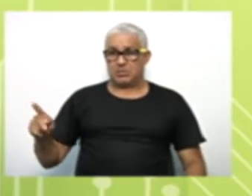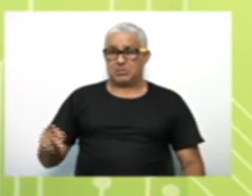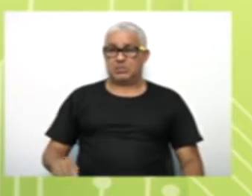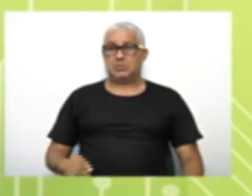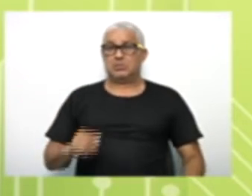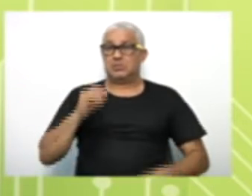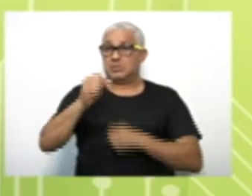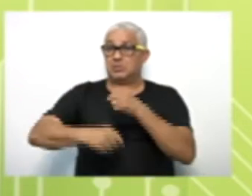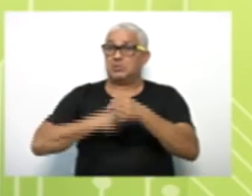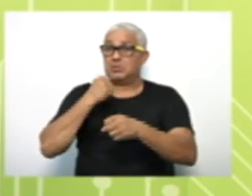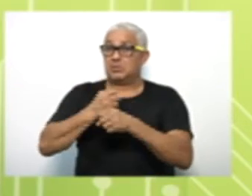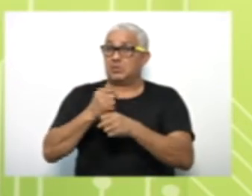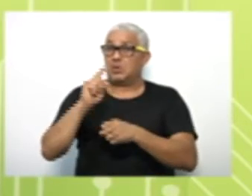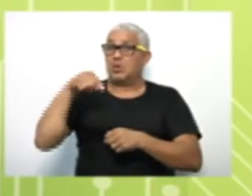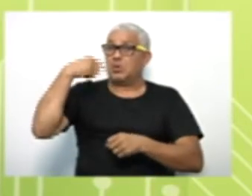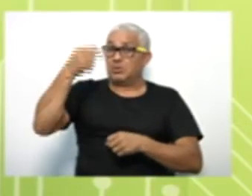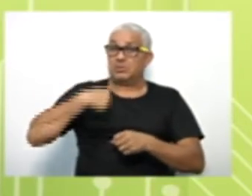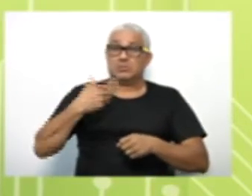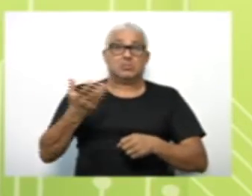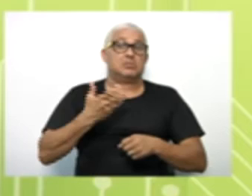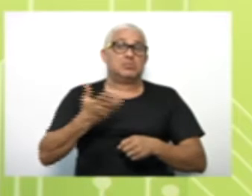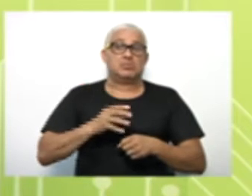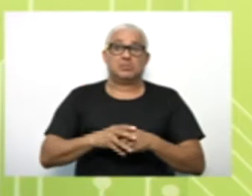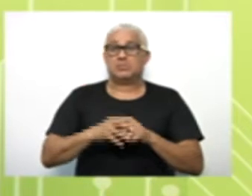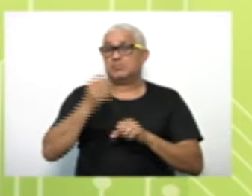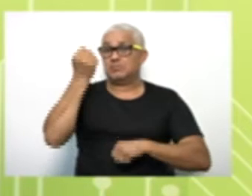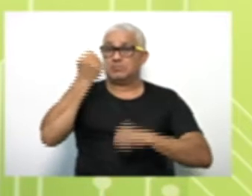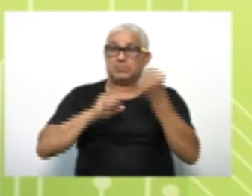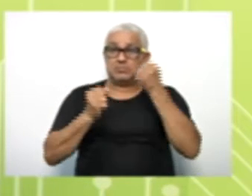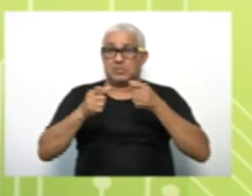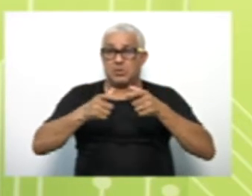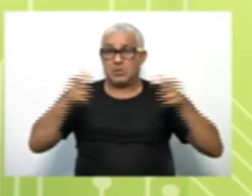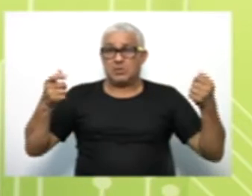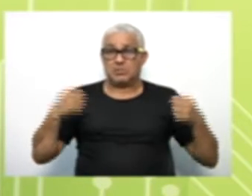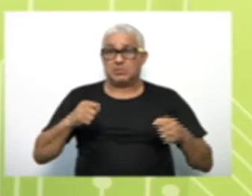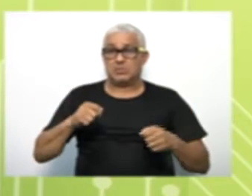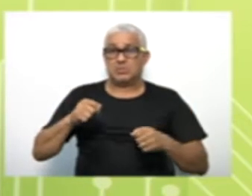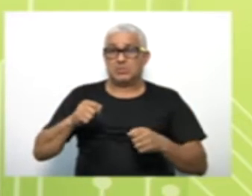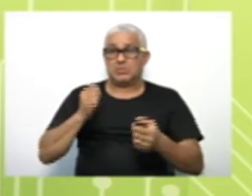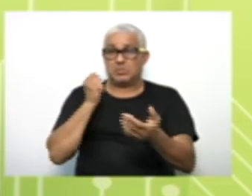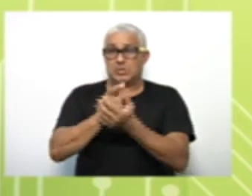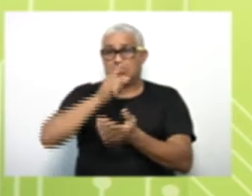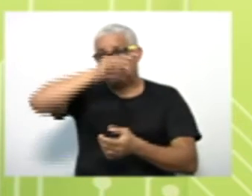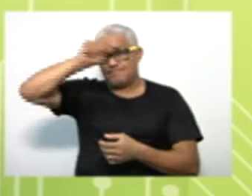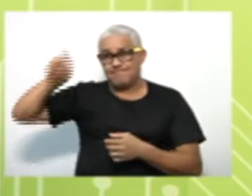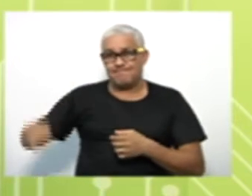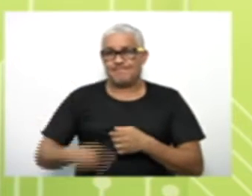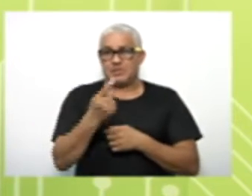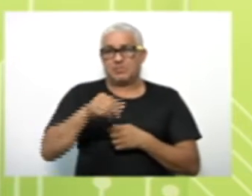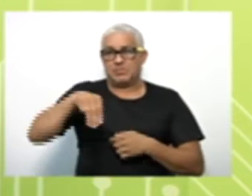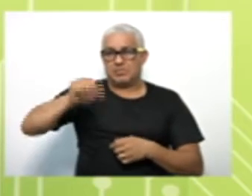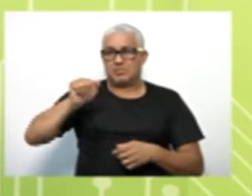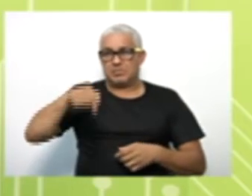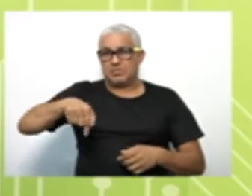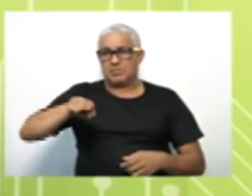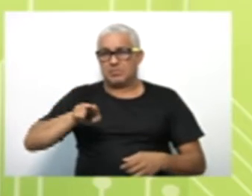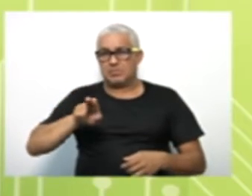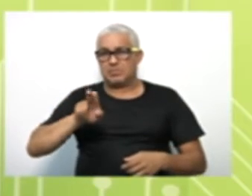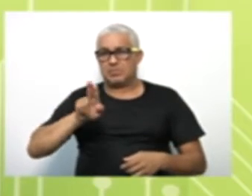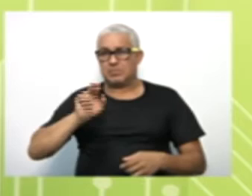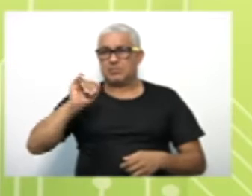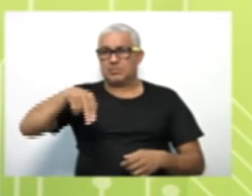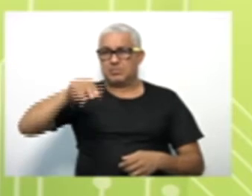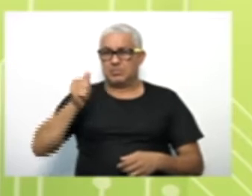muito fantástico. Eu quero aumentar minha praça fabril e eu preciso comprar 1 milhão em maquinários. E aí? É melhor nesse